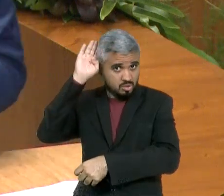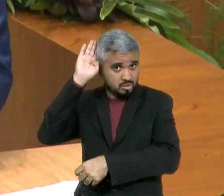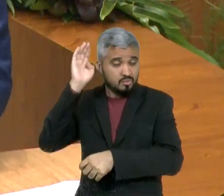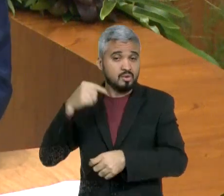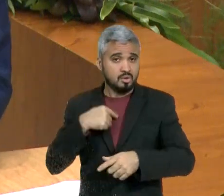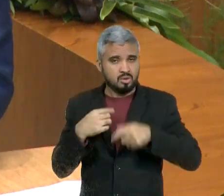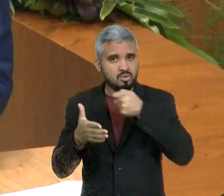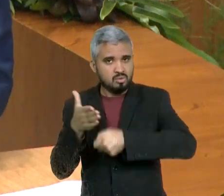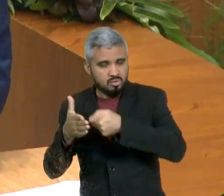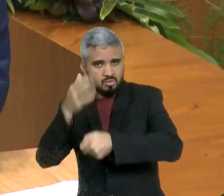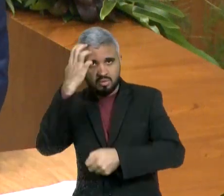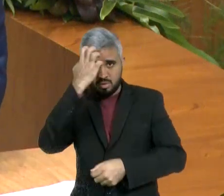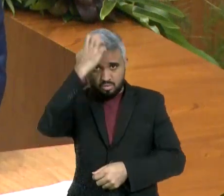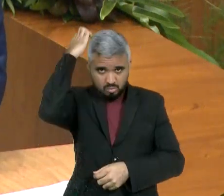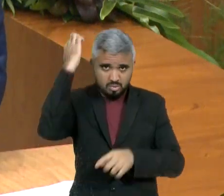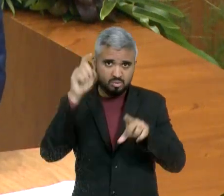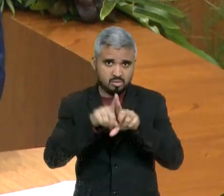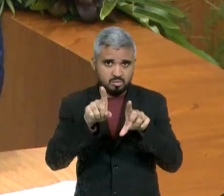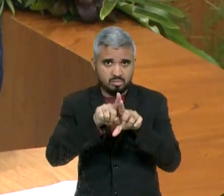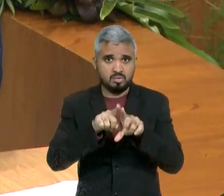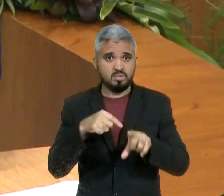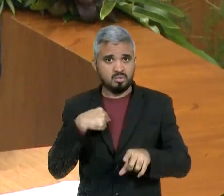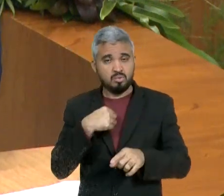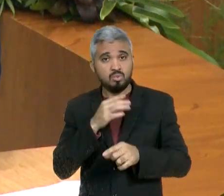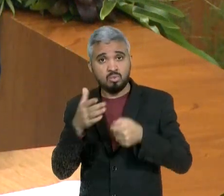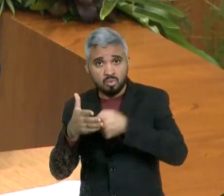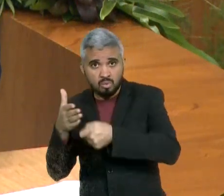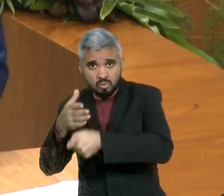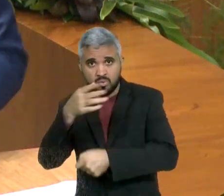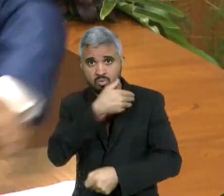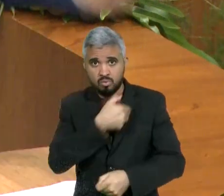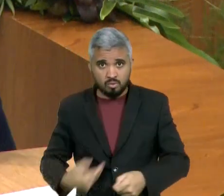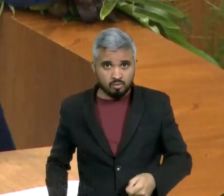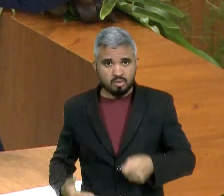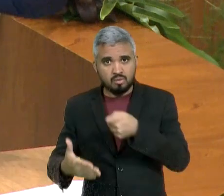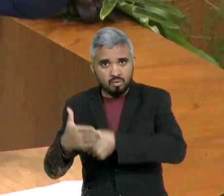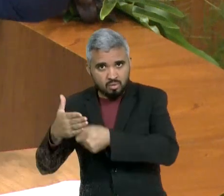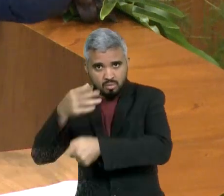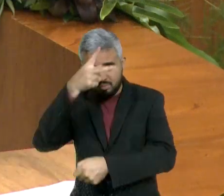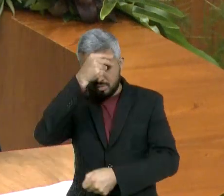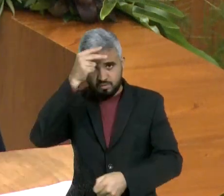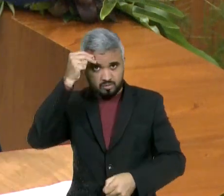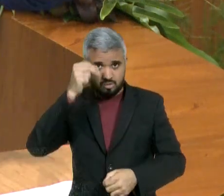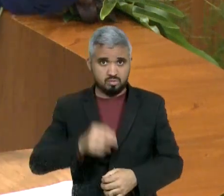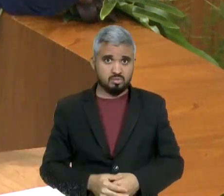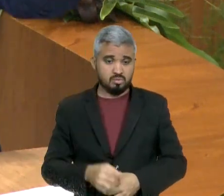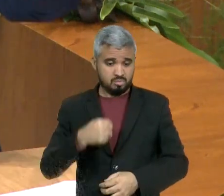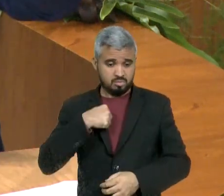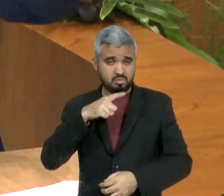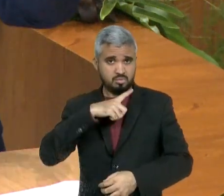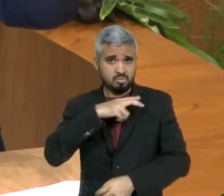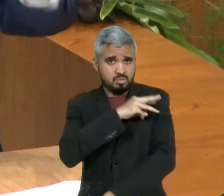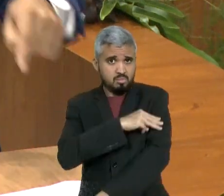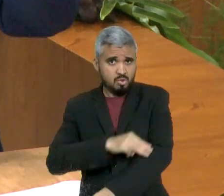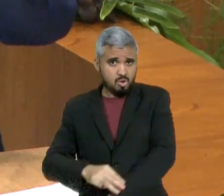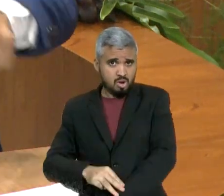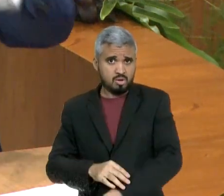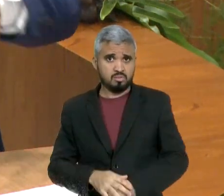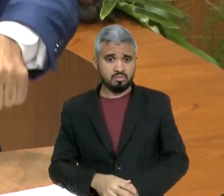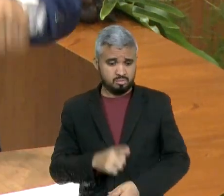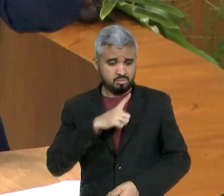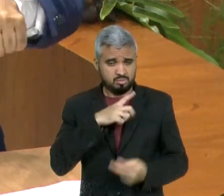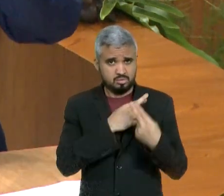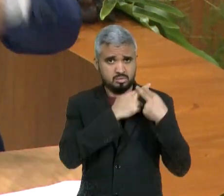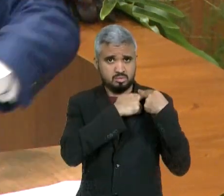cobrando da Prefeitura de São Luís. Eu tenho moral, credibilidade, responsabilidade e, o mais importante, coerência política.